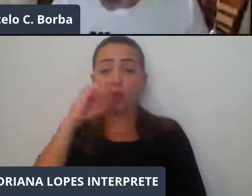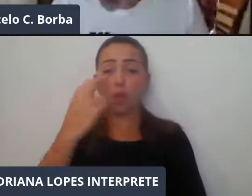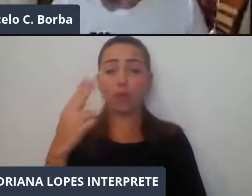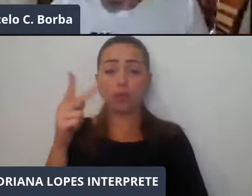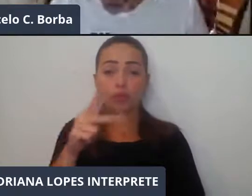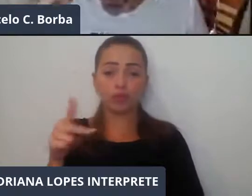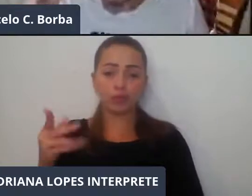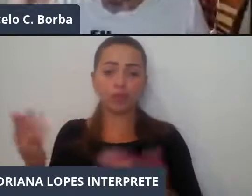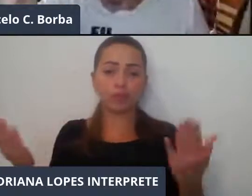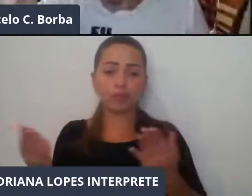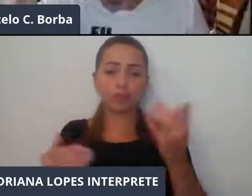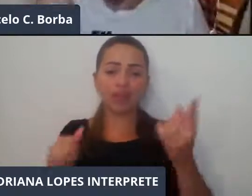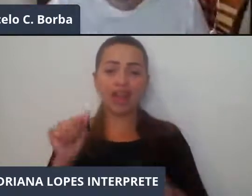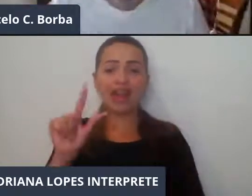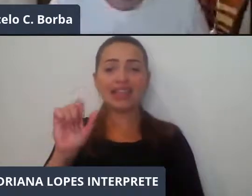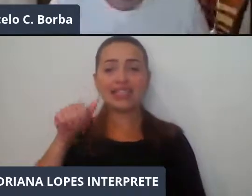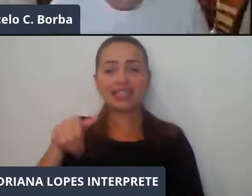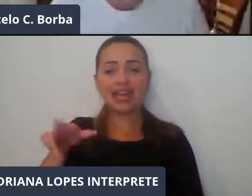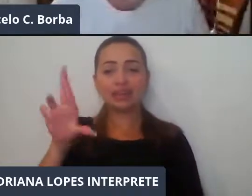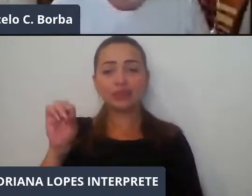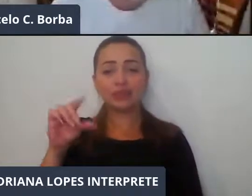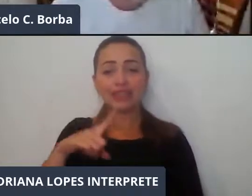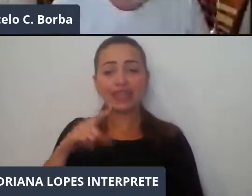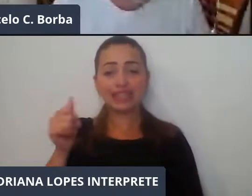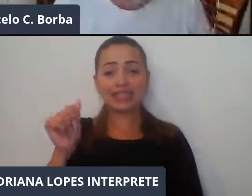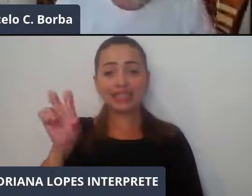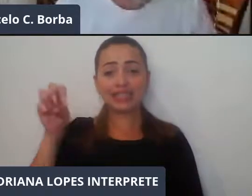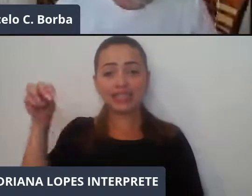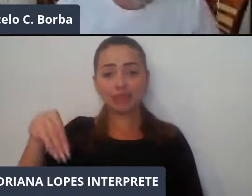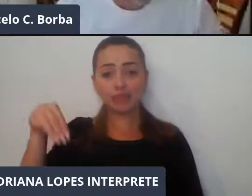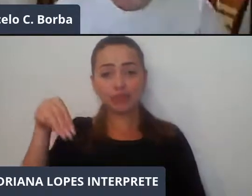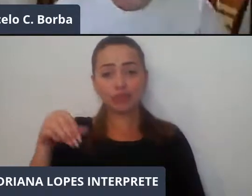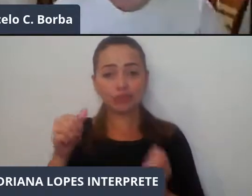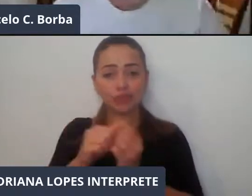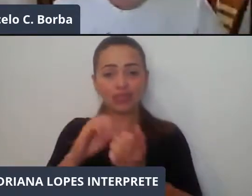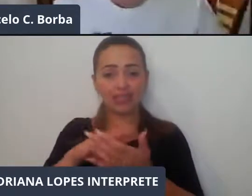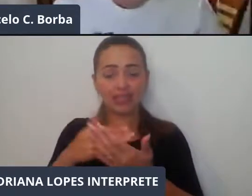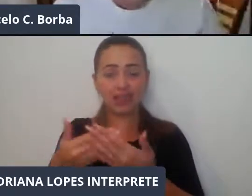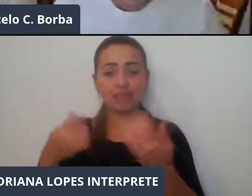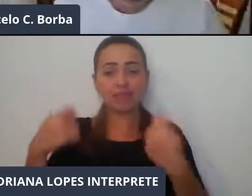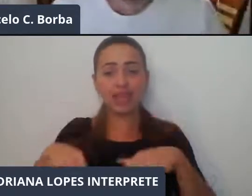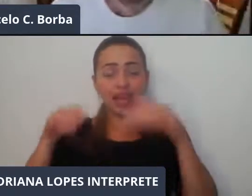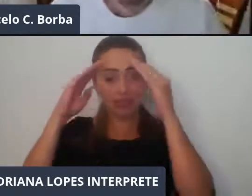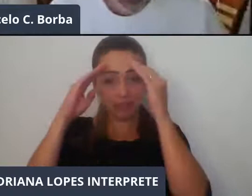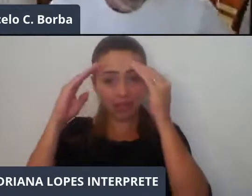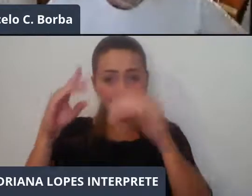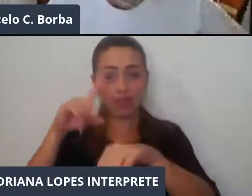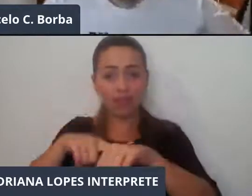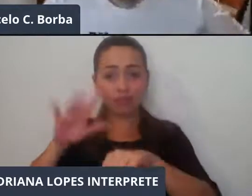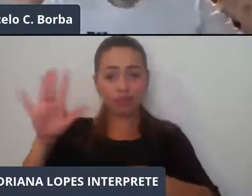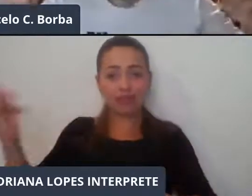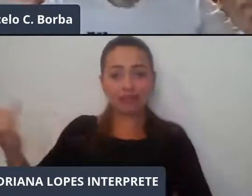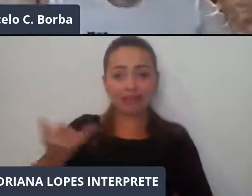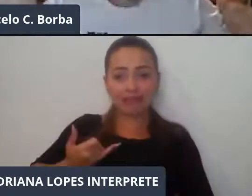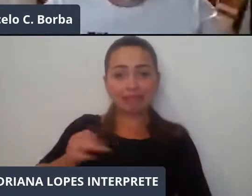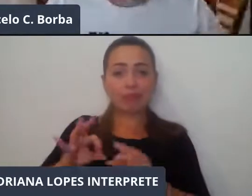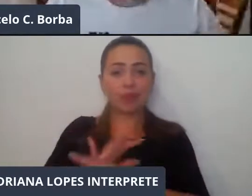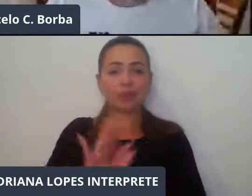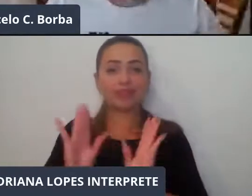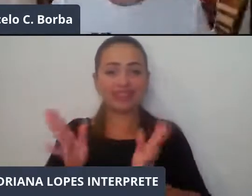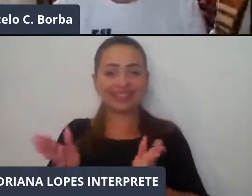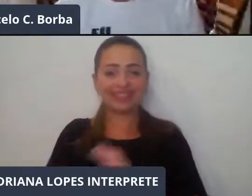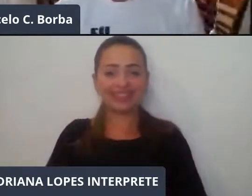você, Alessandro, porque nós temos 15 minutos com o intérprete aqui, então nós temos que respeitar esse tempo aqui, já fui avisado aqui. Tá bom,